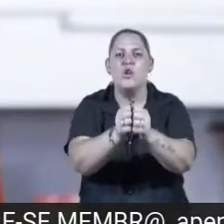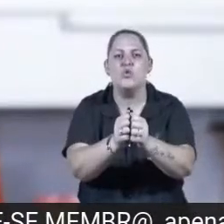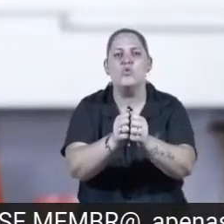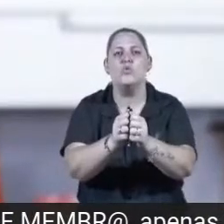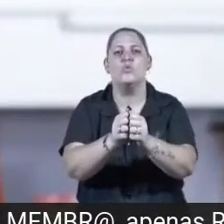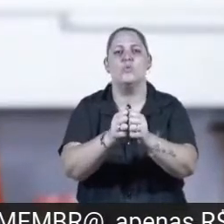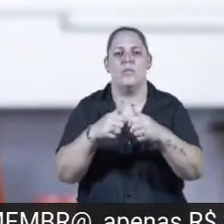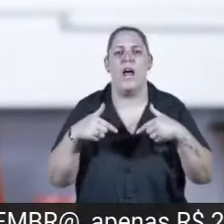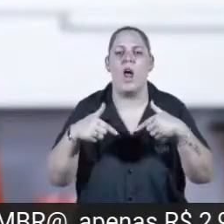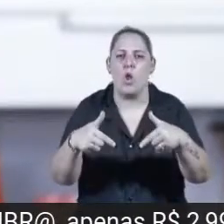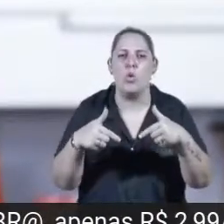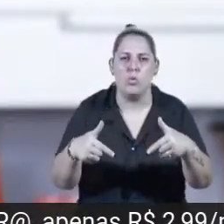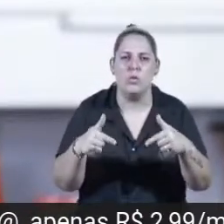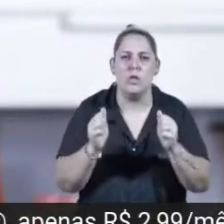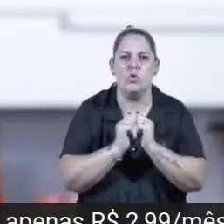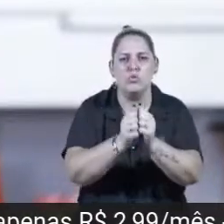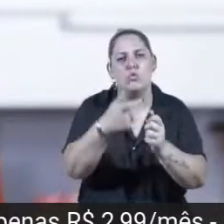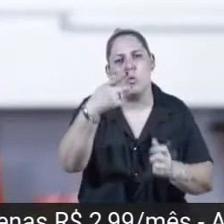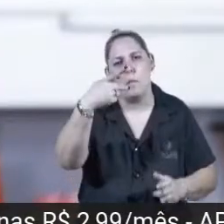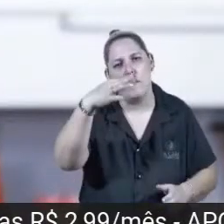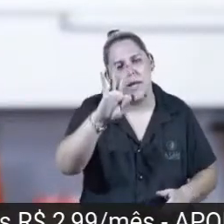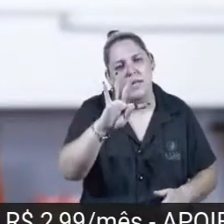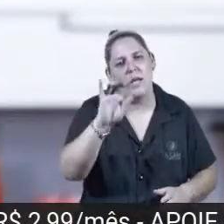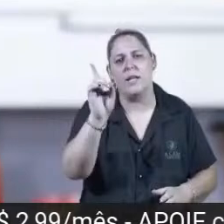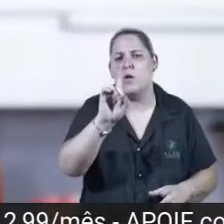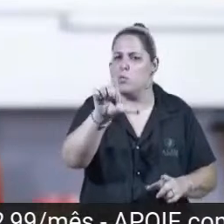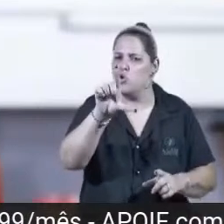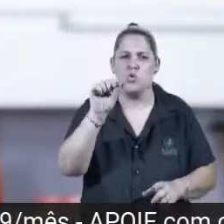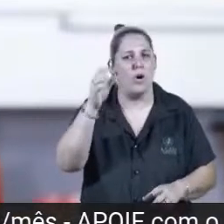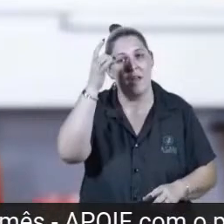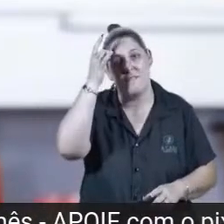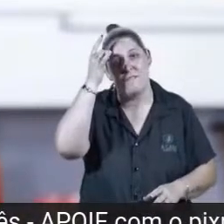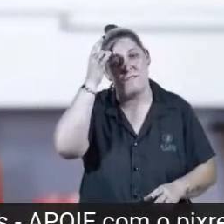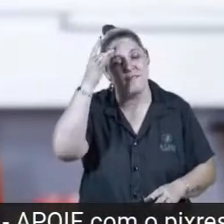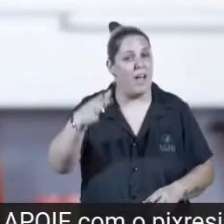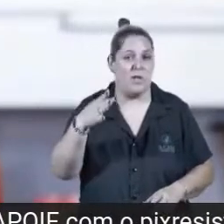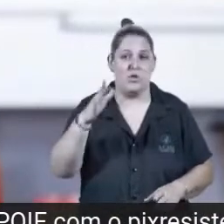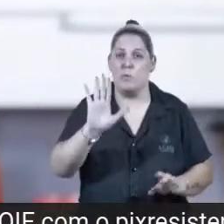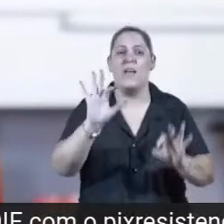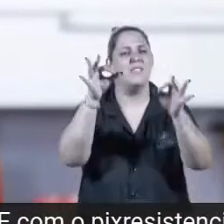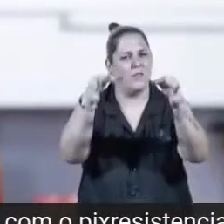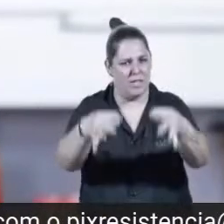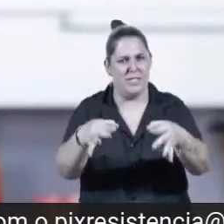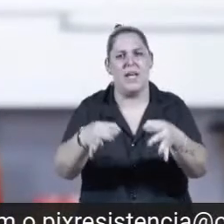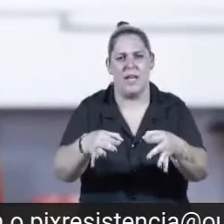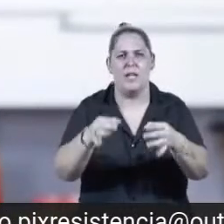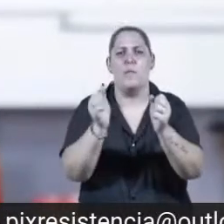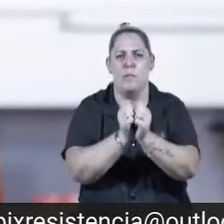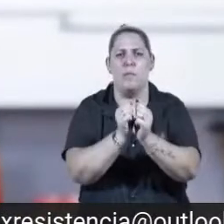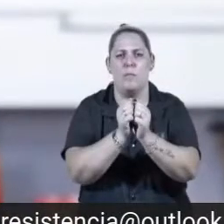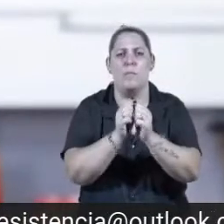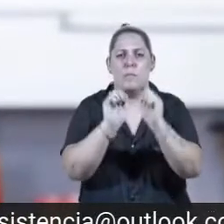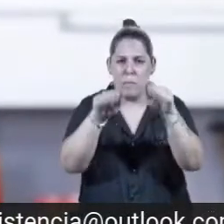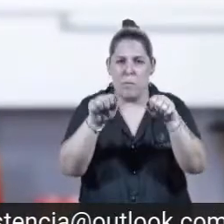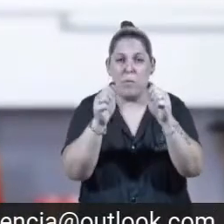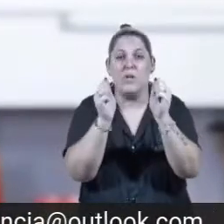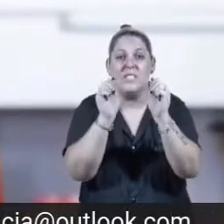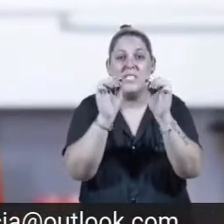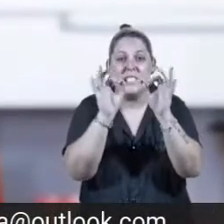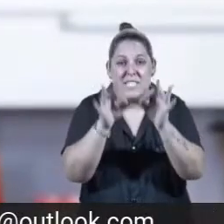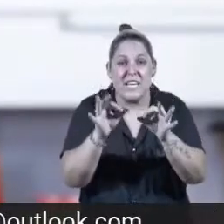caminhada. E sei que não foi uma decisão fácil que você tomou, mas foi a decisão certa. Pode estar certo disso, foi a